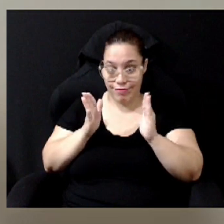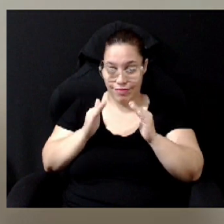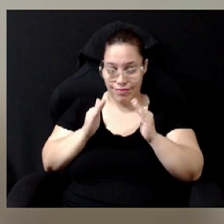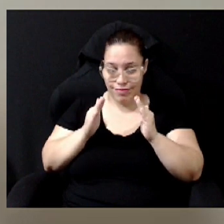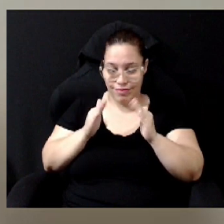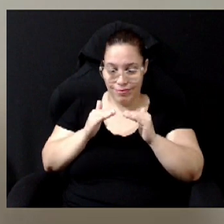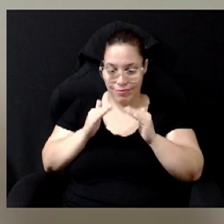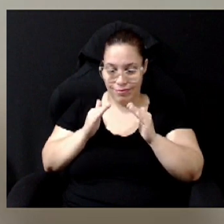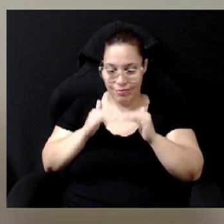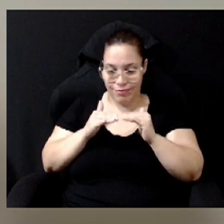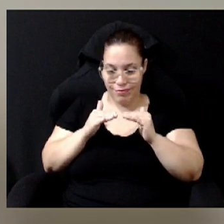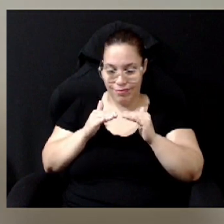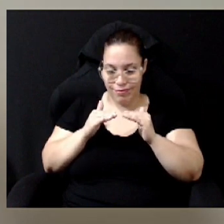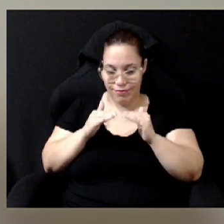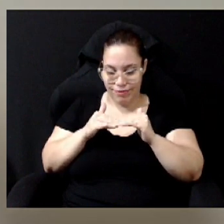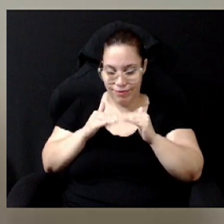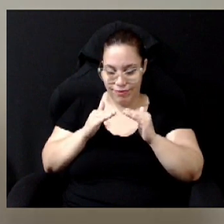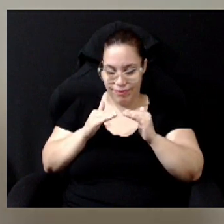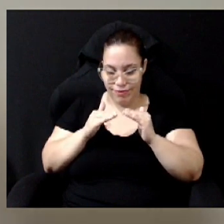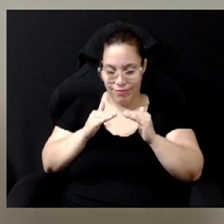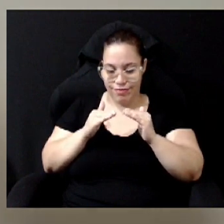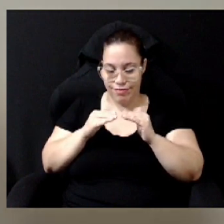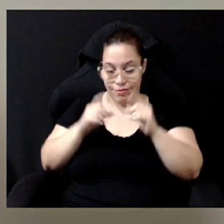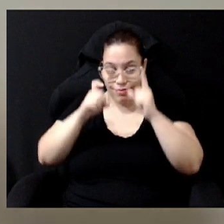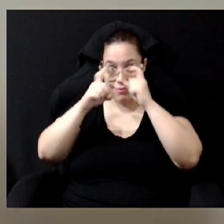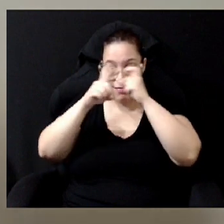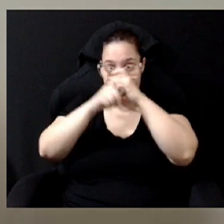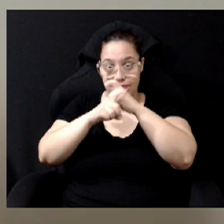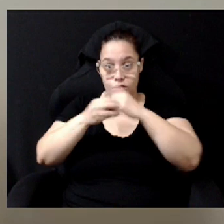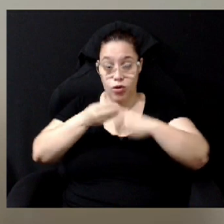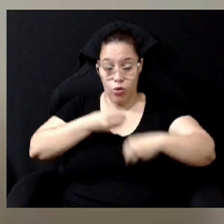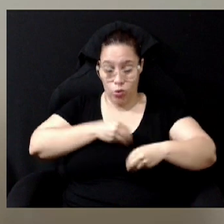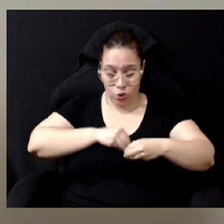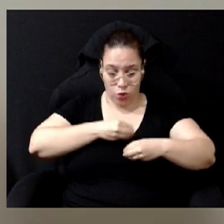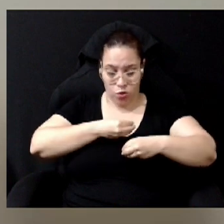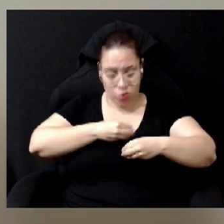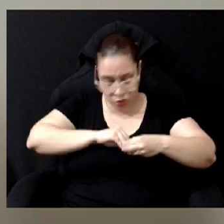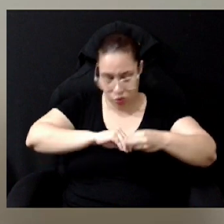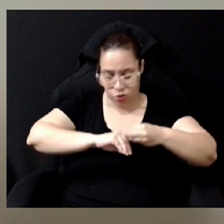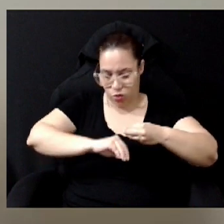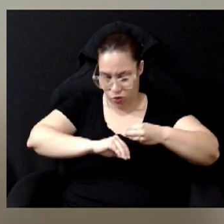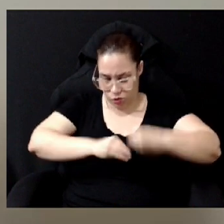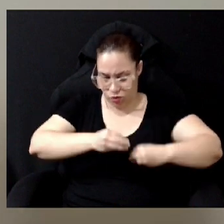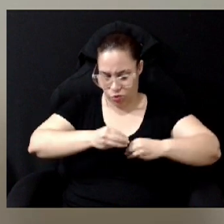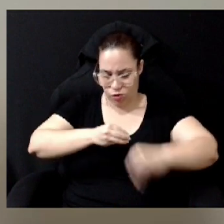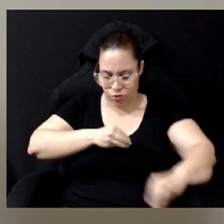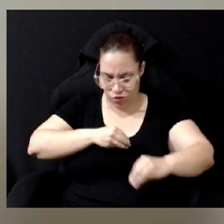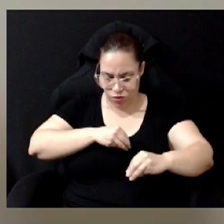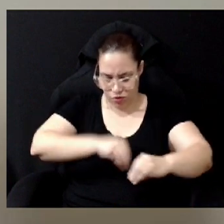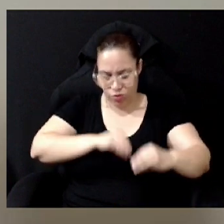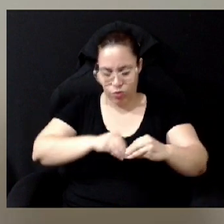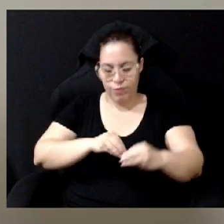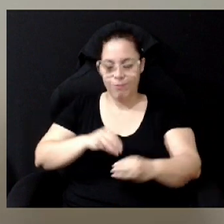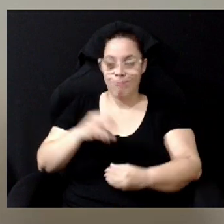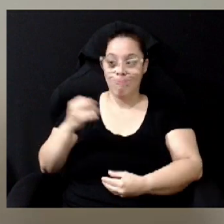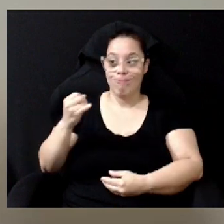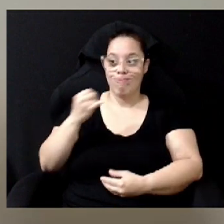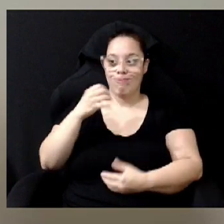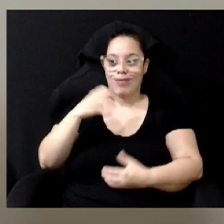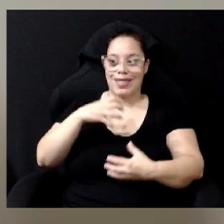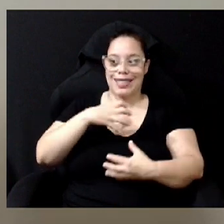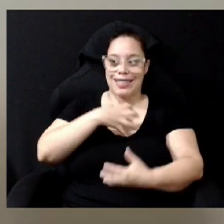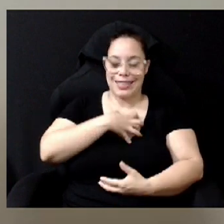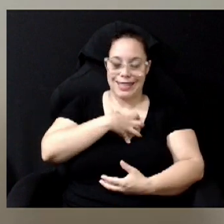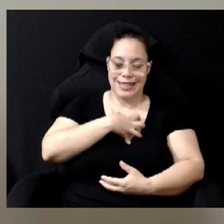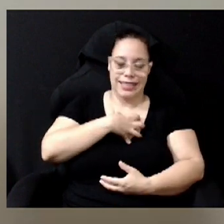mais reduzida, dificultando a passagem do sangue através dessa válvula. Isso impõe uma sobrecarga muito grande para o